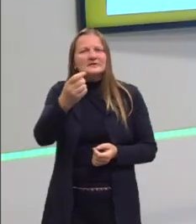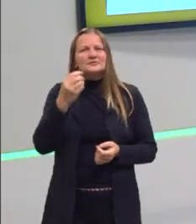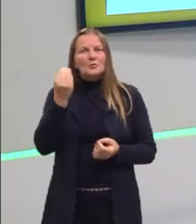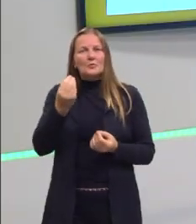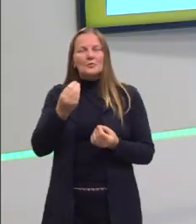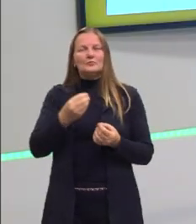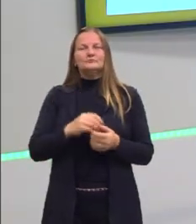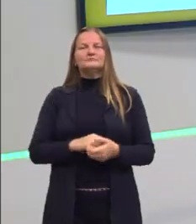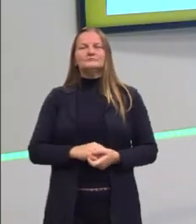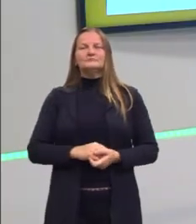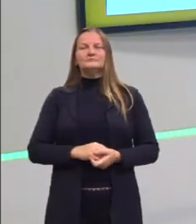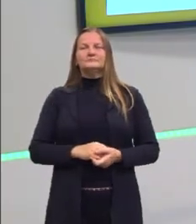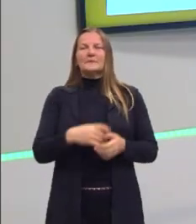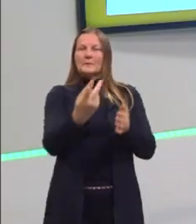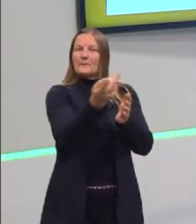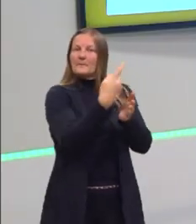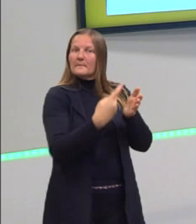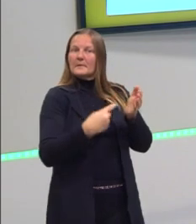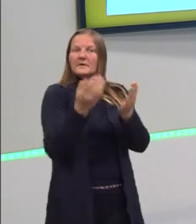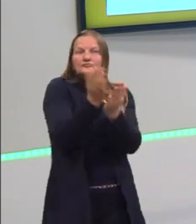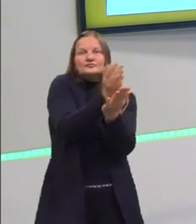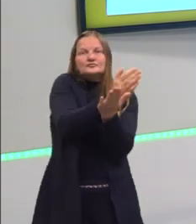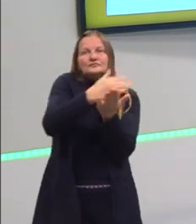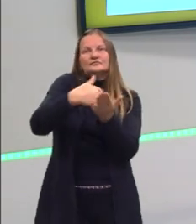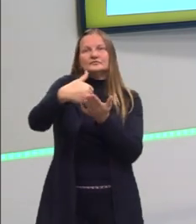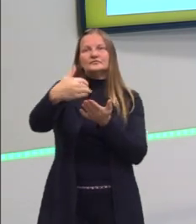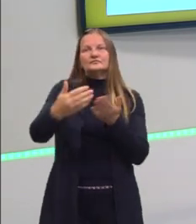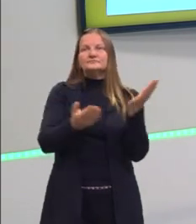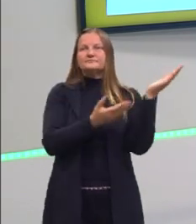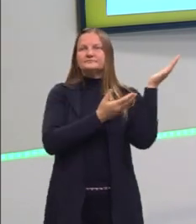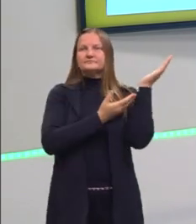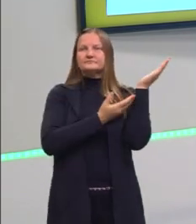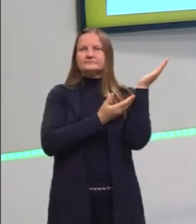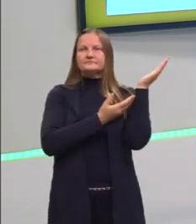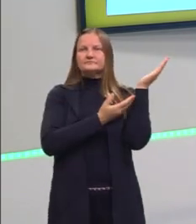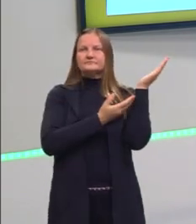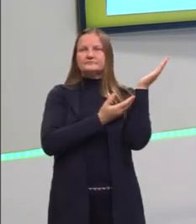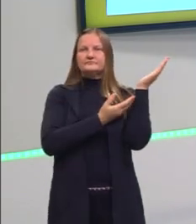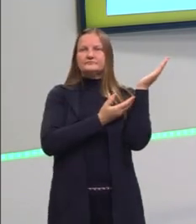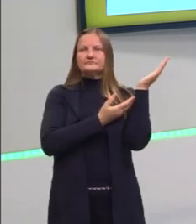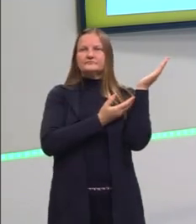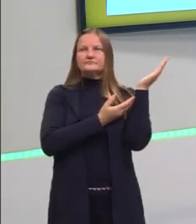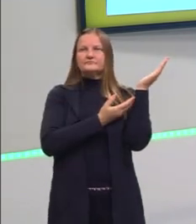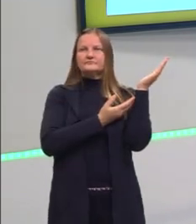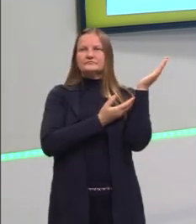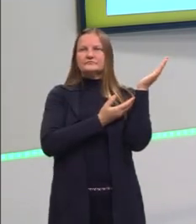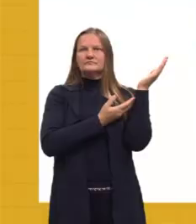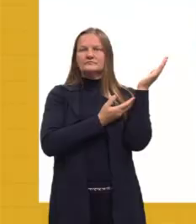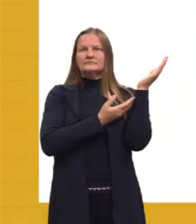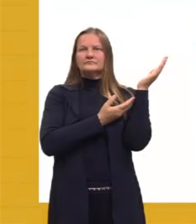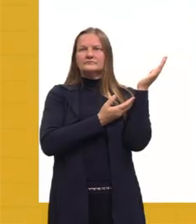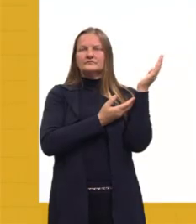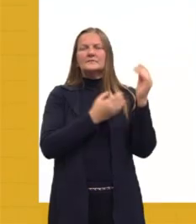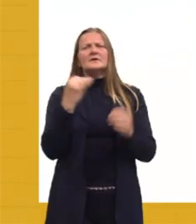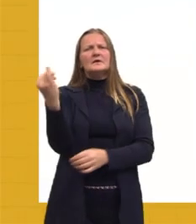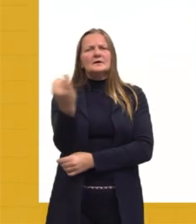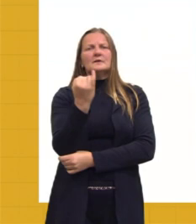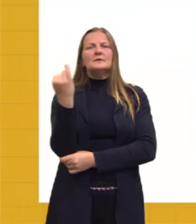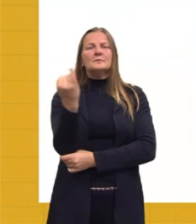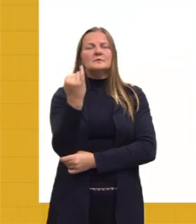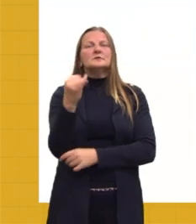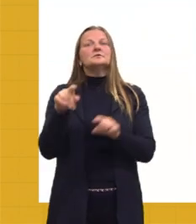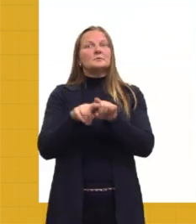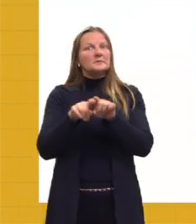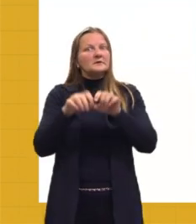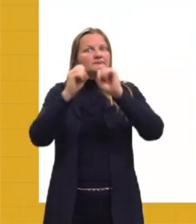ver essa questão aí de bandeiras tá vamos colocar mais um aqui e olha só é importante também